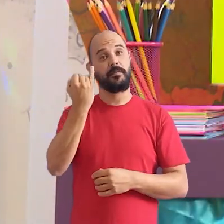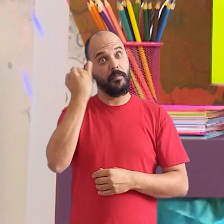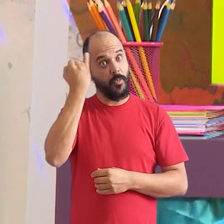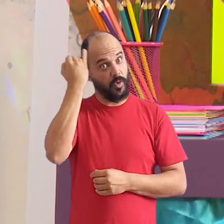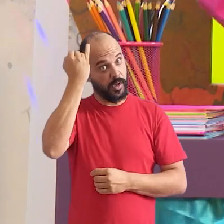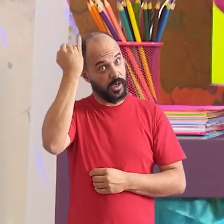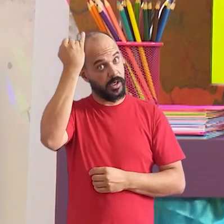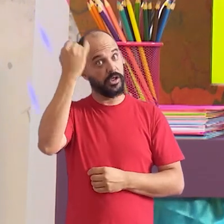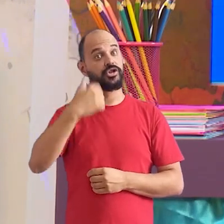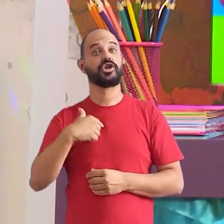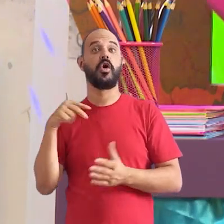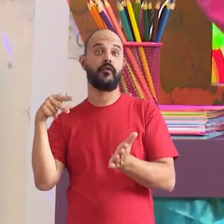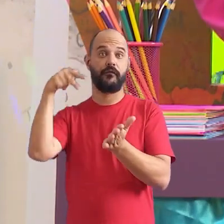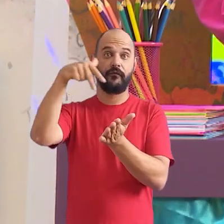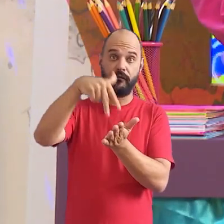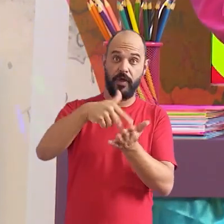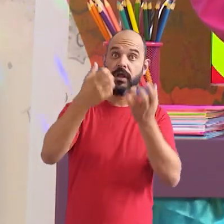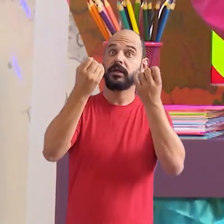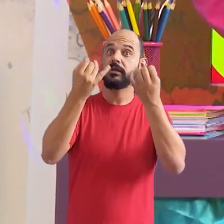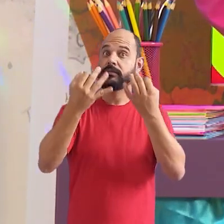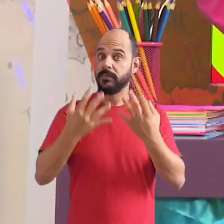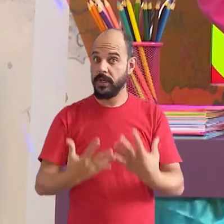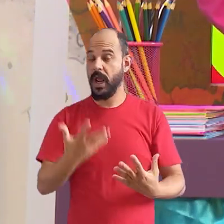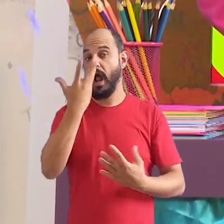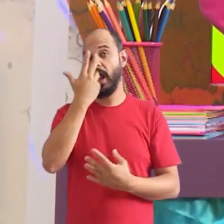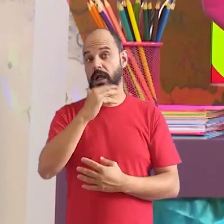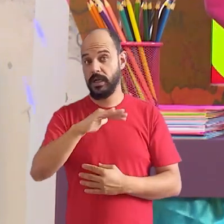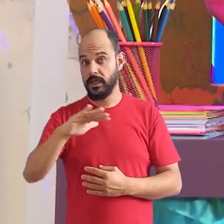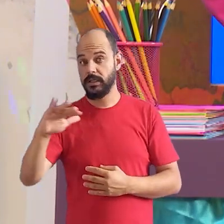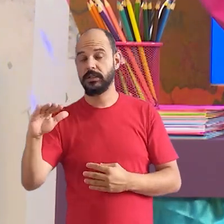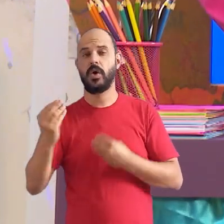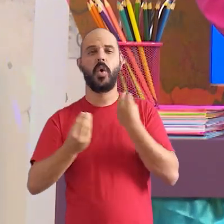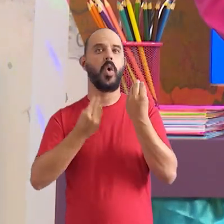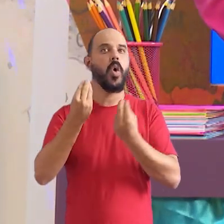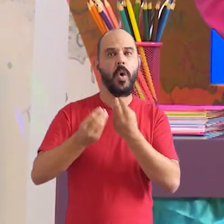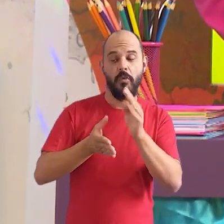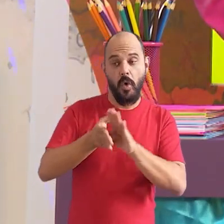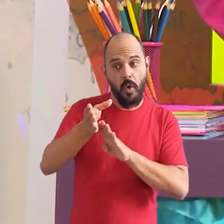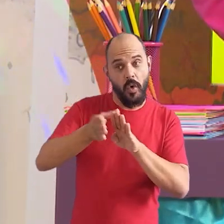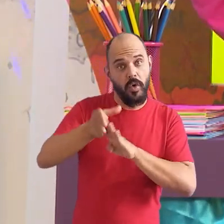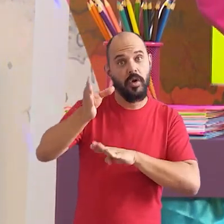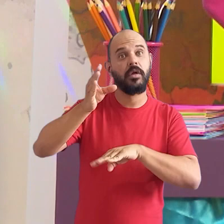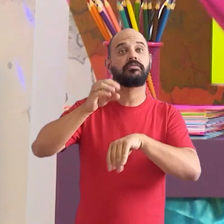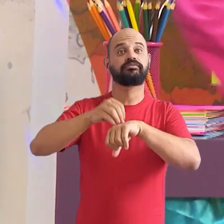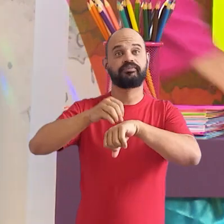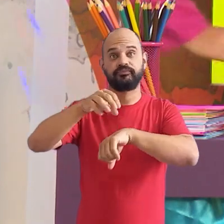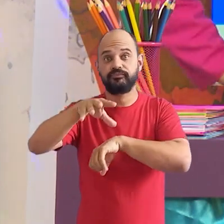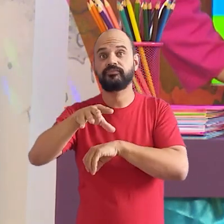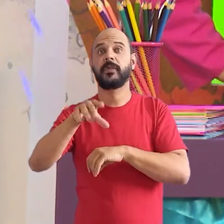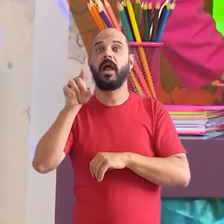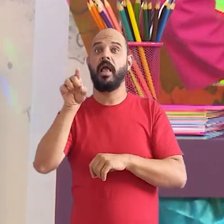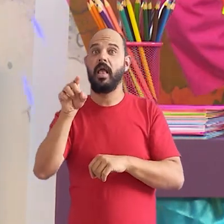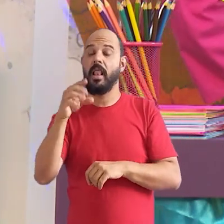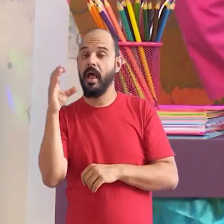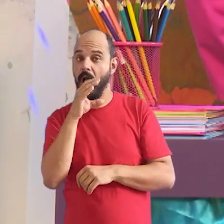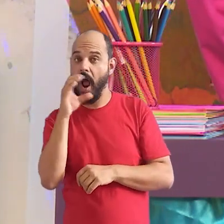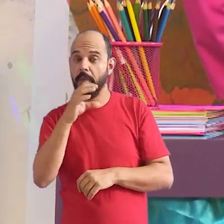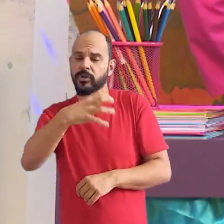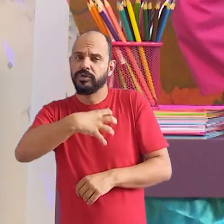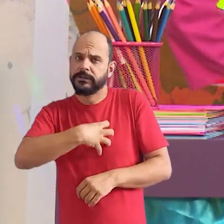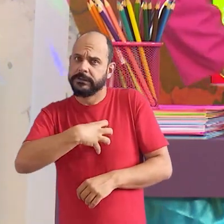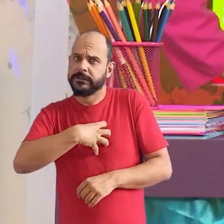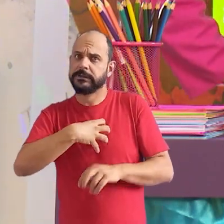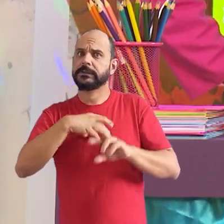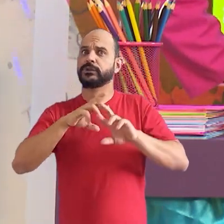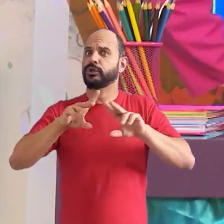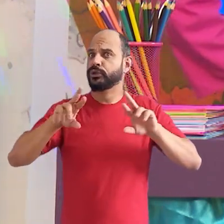agradeço, é muito importante eu vir aqui falar para as crianças, orientar para que elas não percam tempo